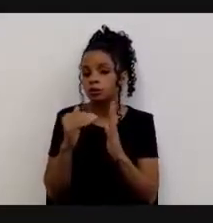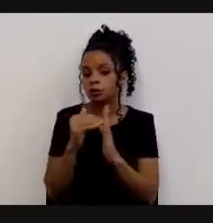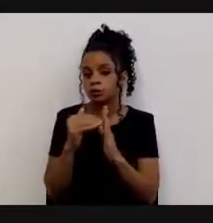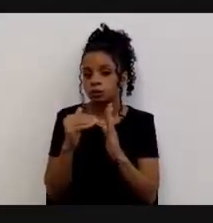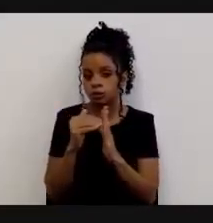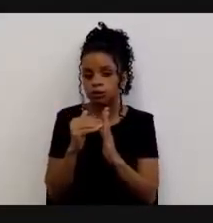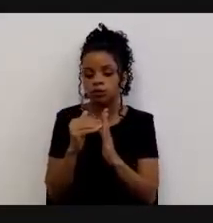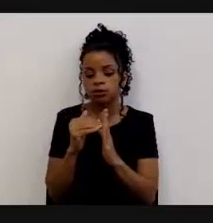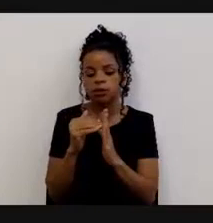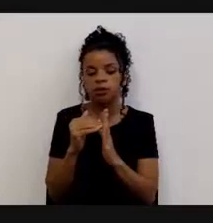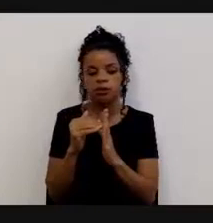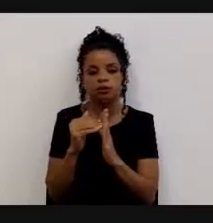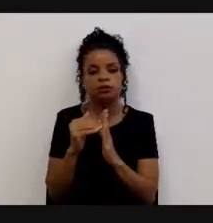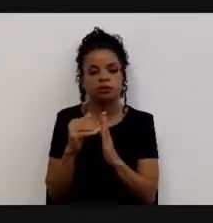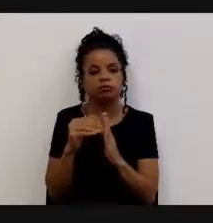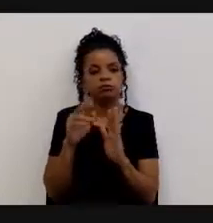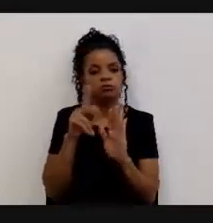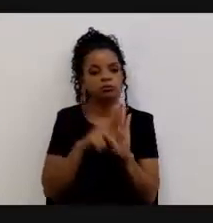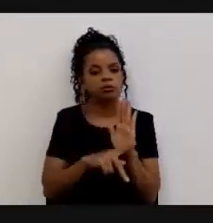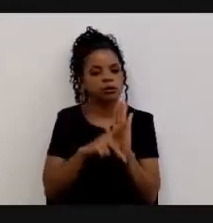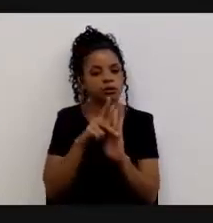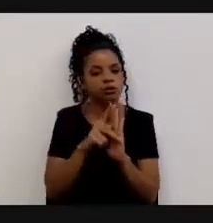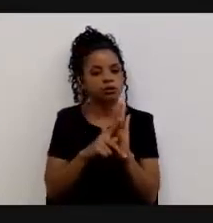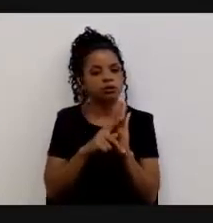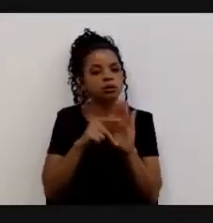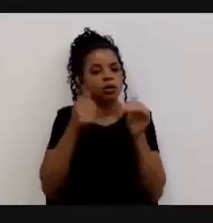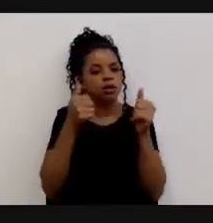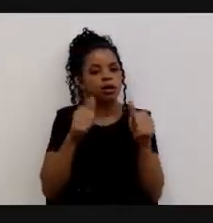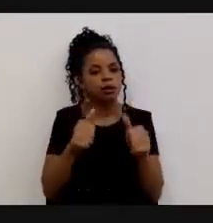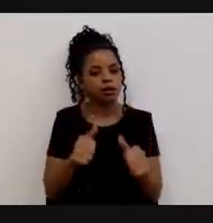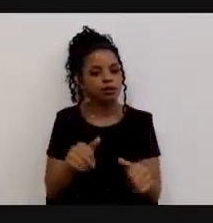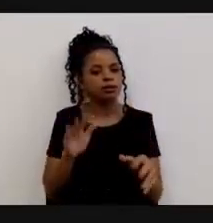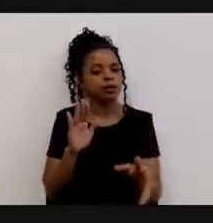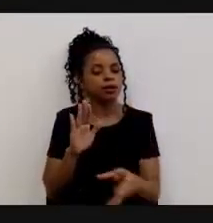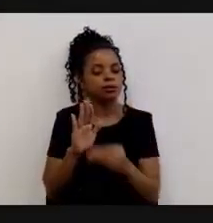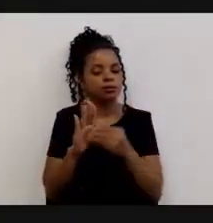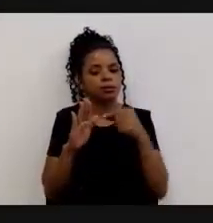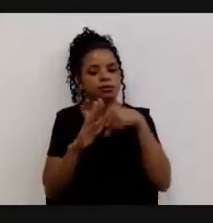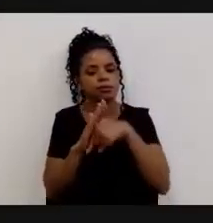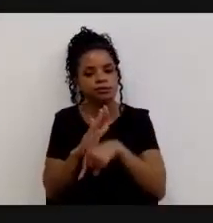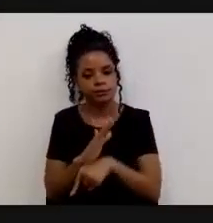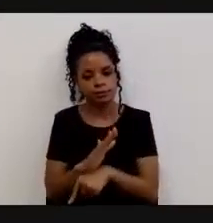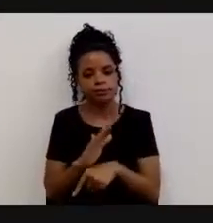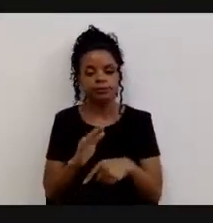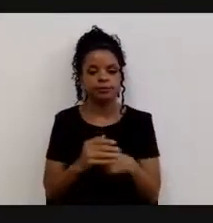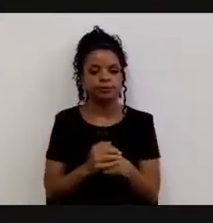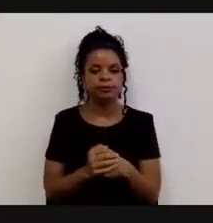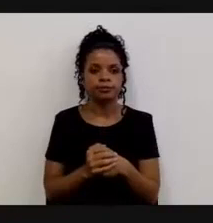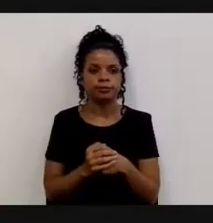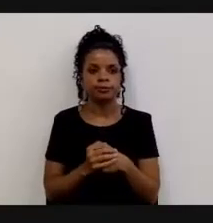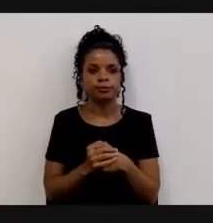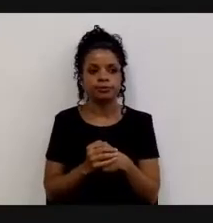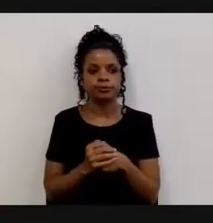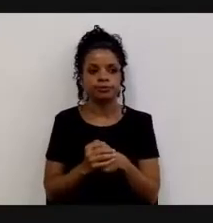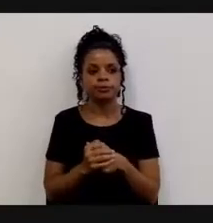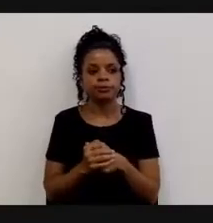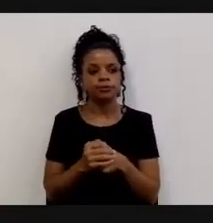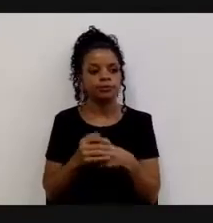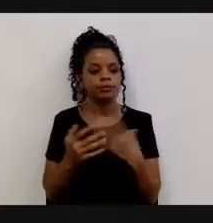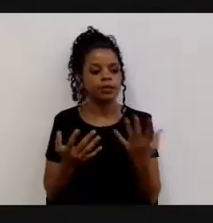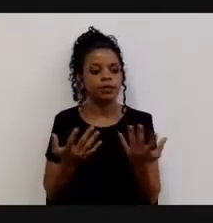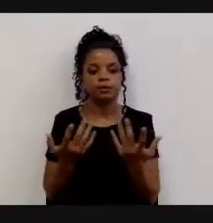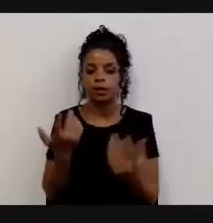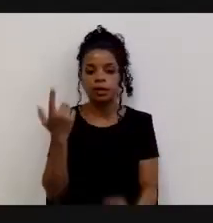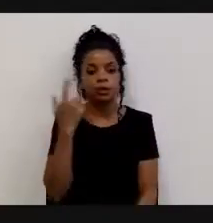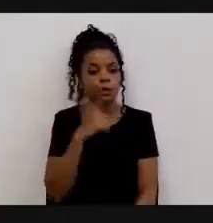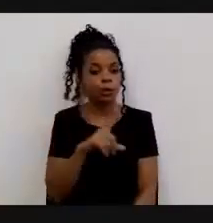uma proposta, um projeto, de analisar essa emenda com mais profundidade. Como eu não conseguiria